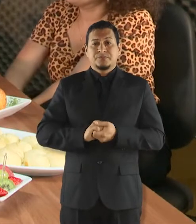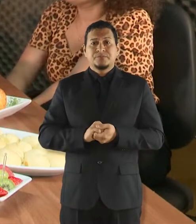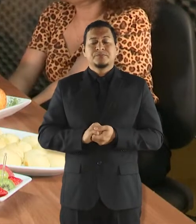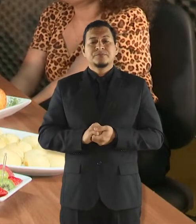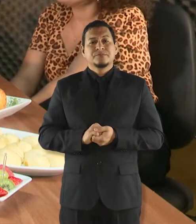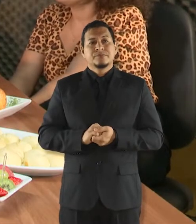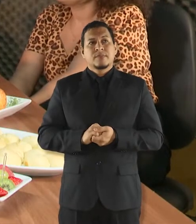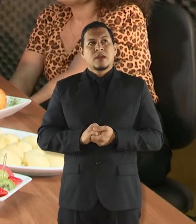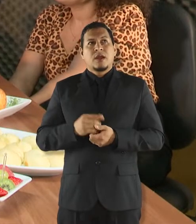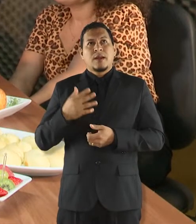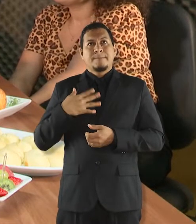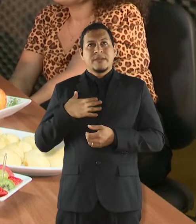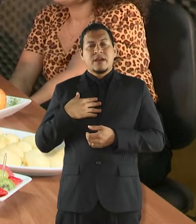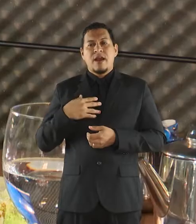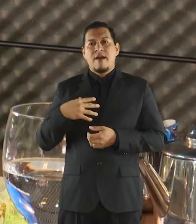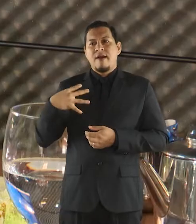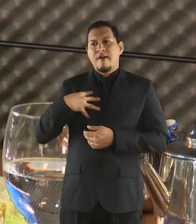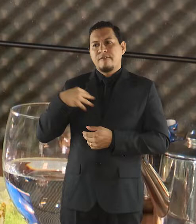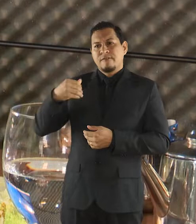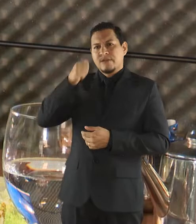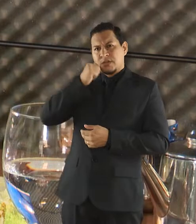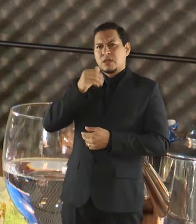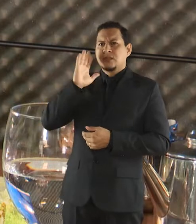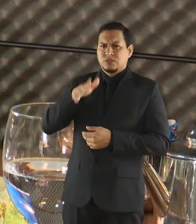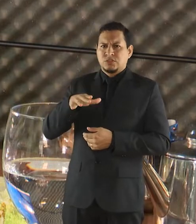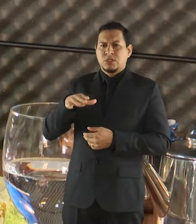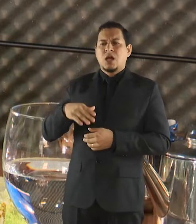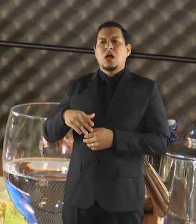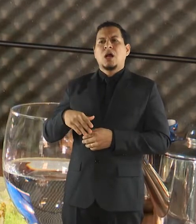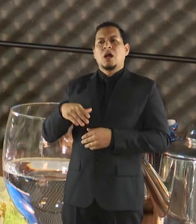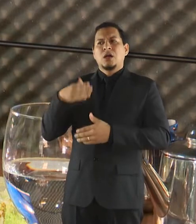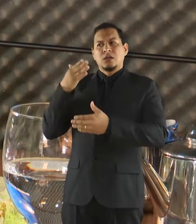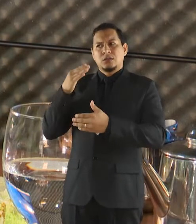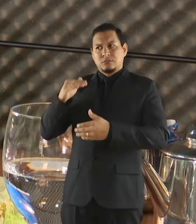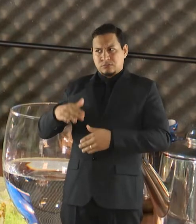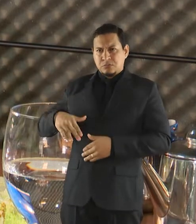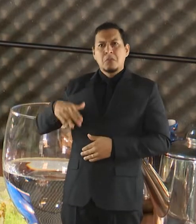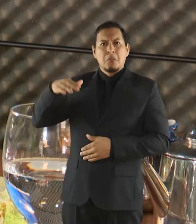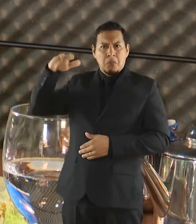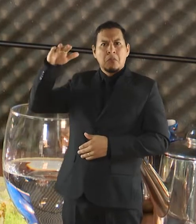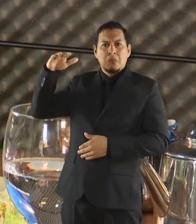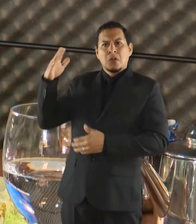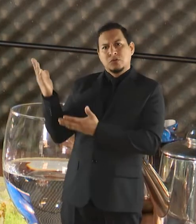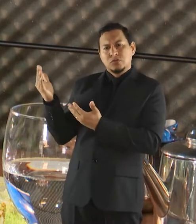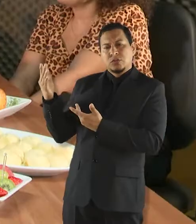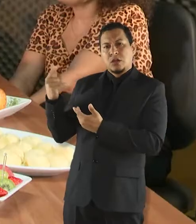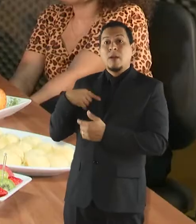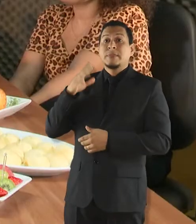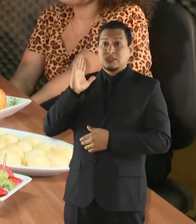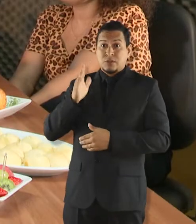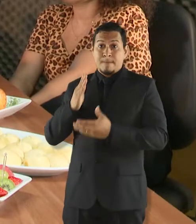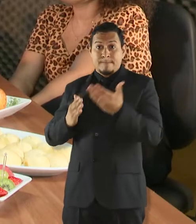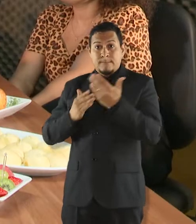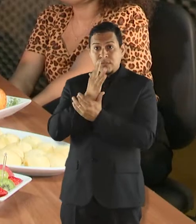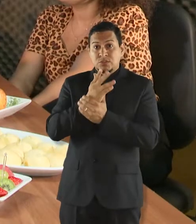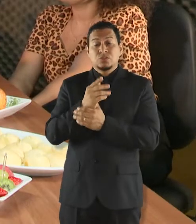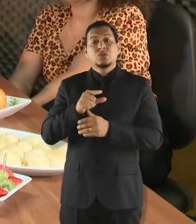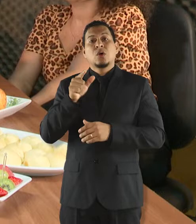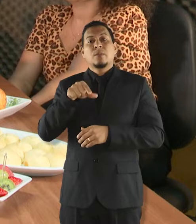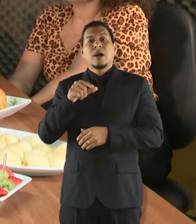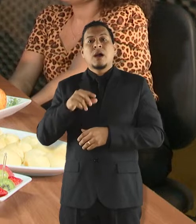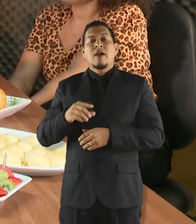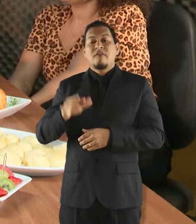Auri? Isso. Suzane hoje é uma moça estudante acadêmica de agronomia. É mesmo? Já? Quantos